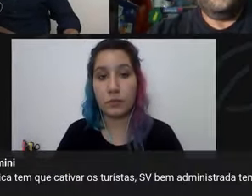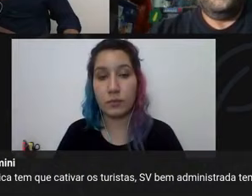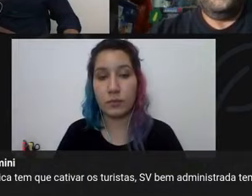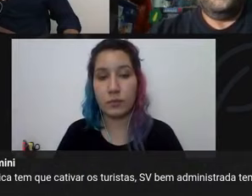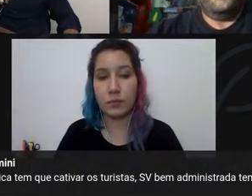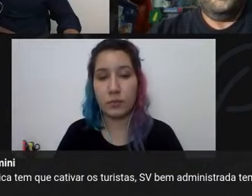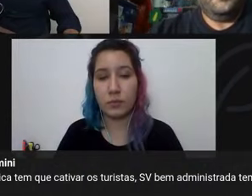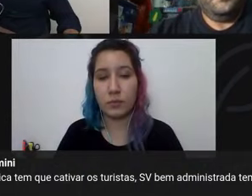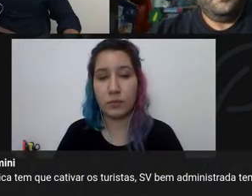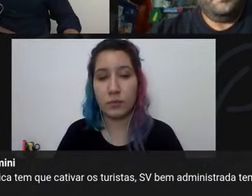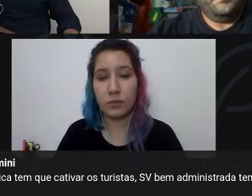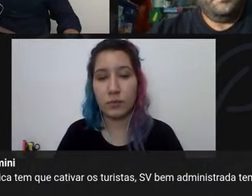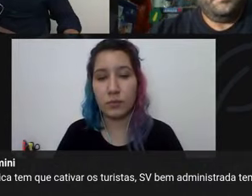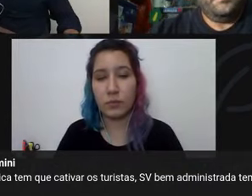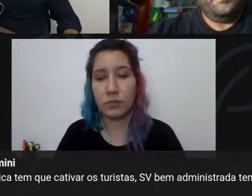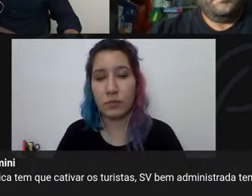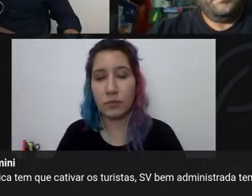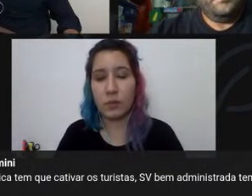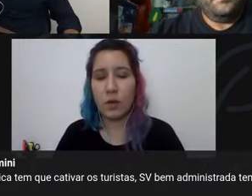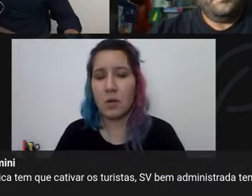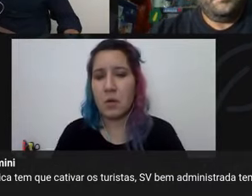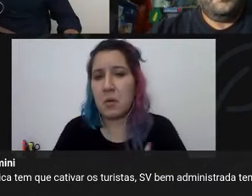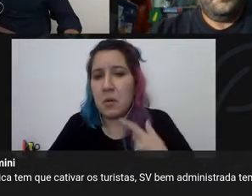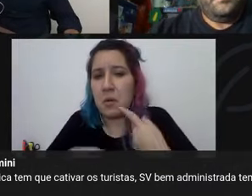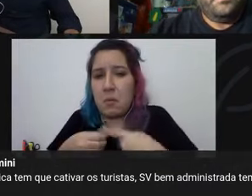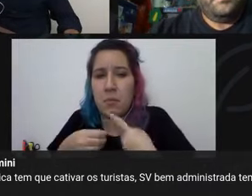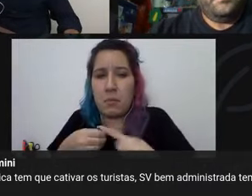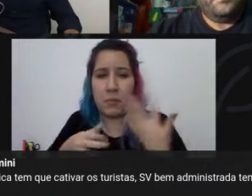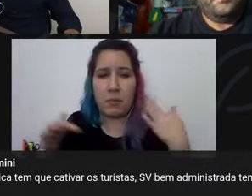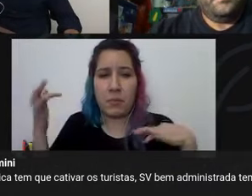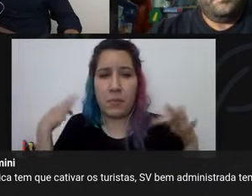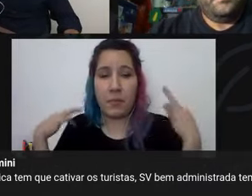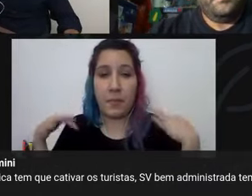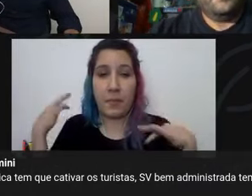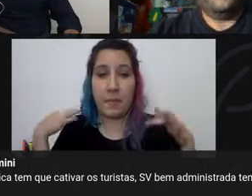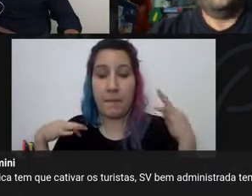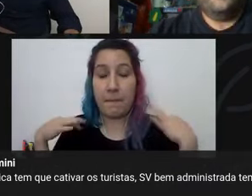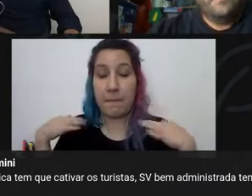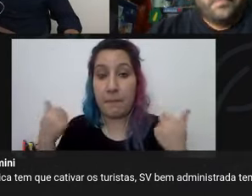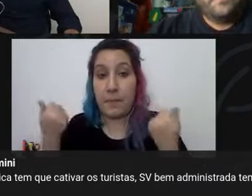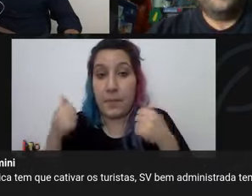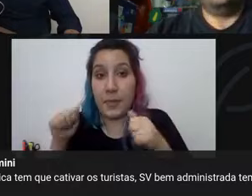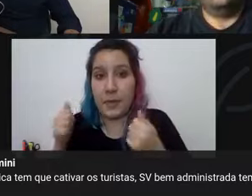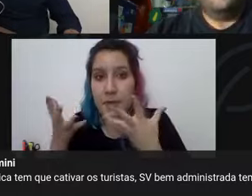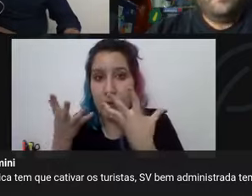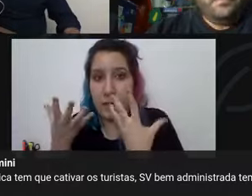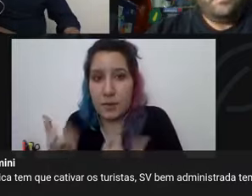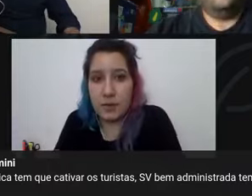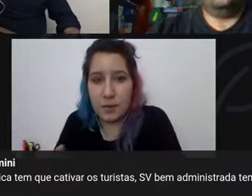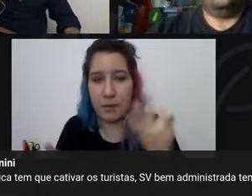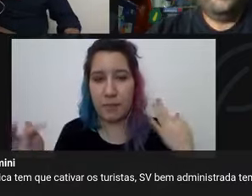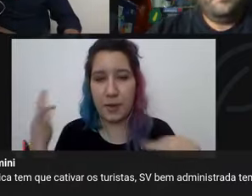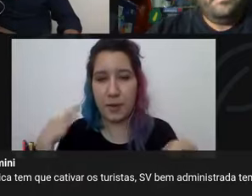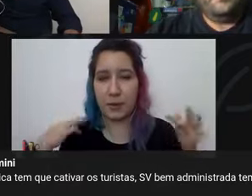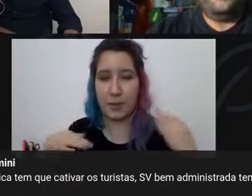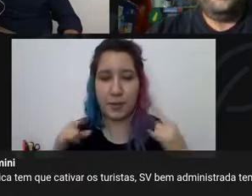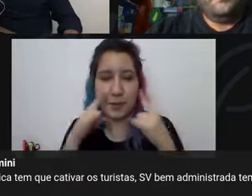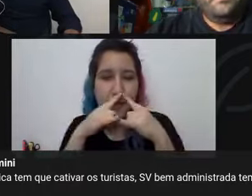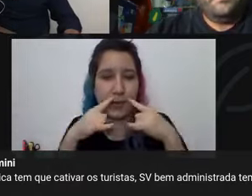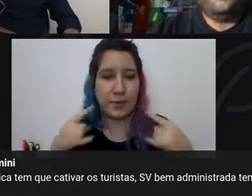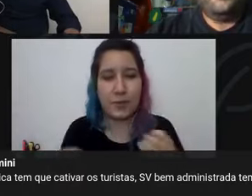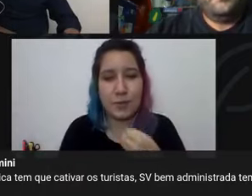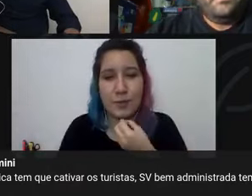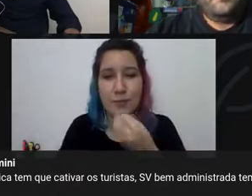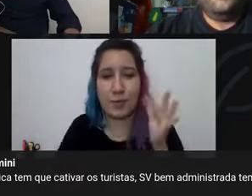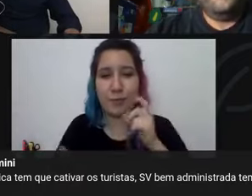Vamos lá, comentários. Uma cidade turística tem que cativar os turistas. São Vicente, bem administrada, tem muito a